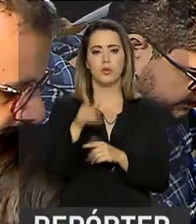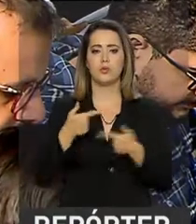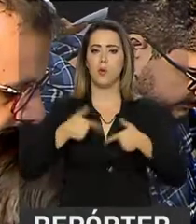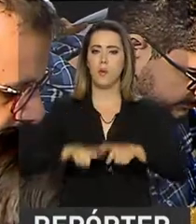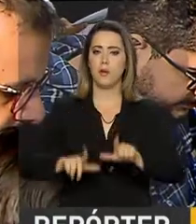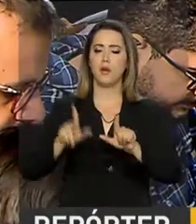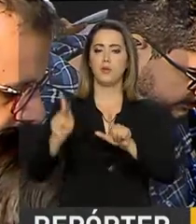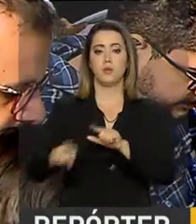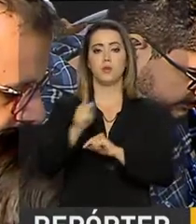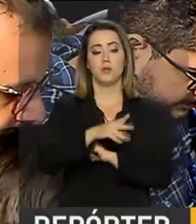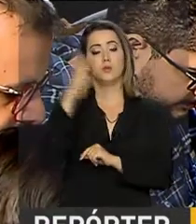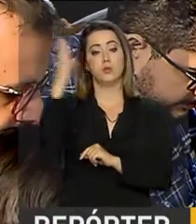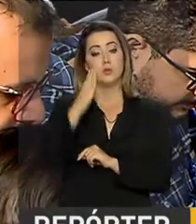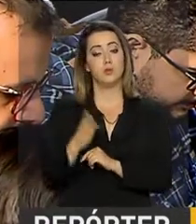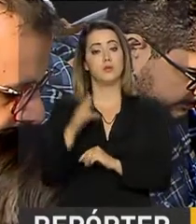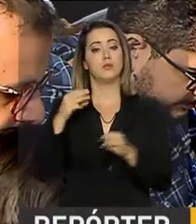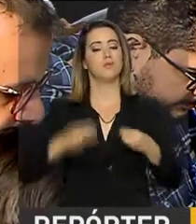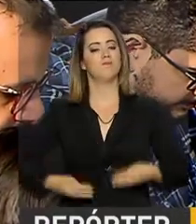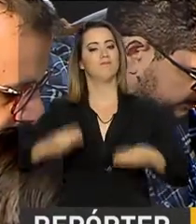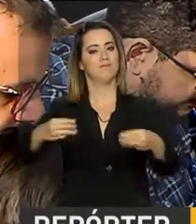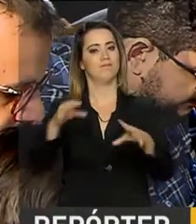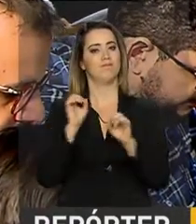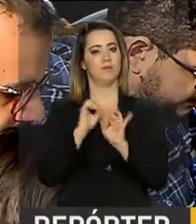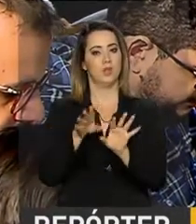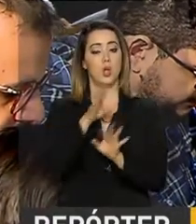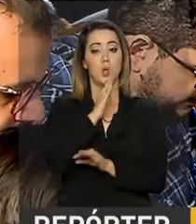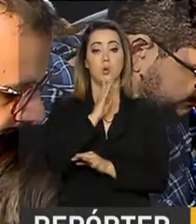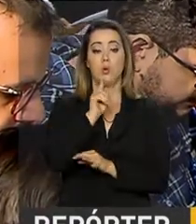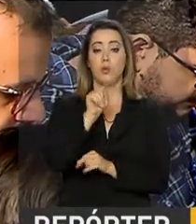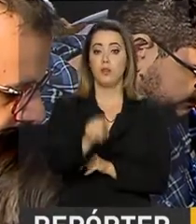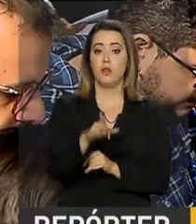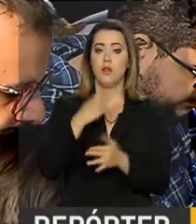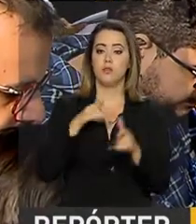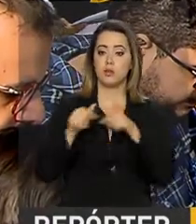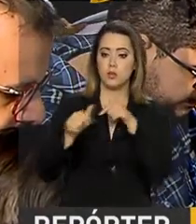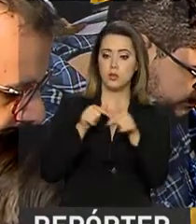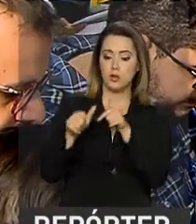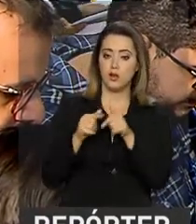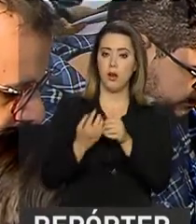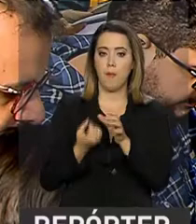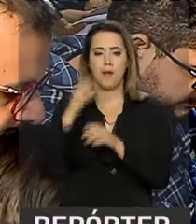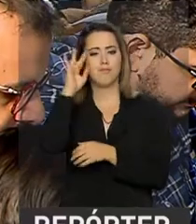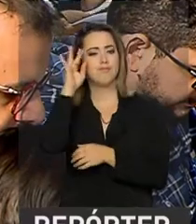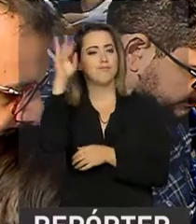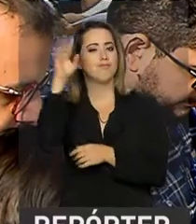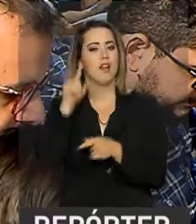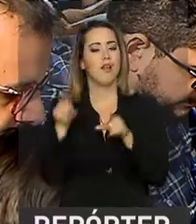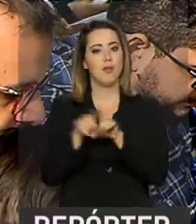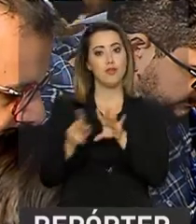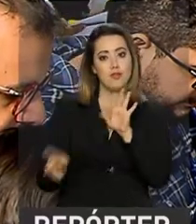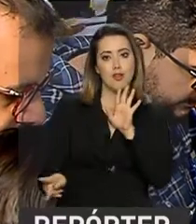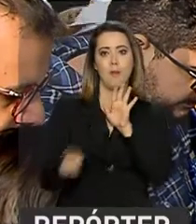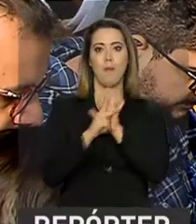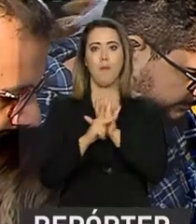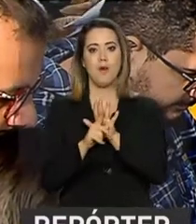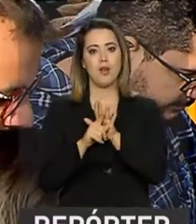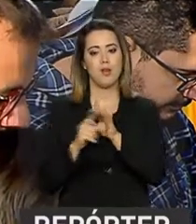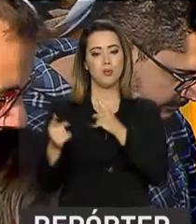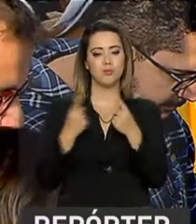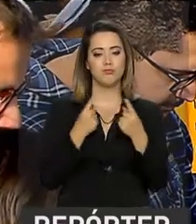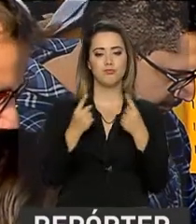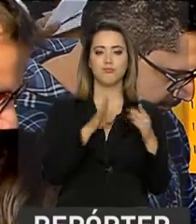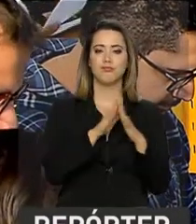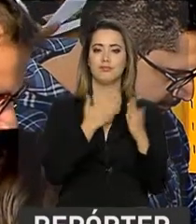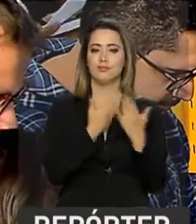do brasil do ministério da educação que reconhece iniciativas criativas e originais de escolas